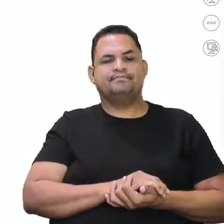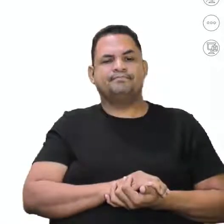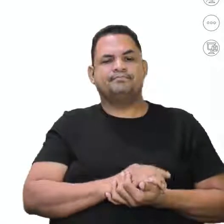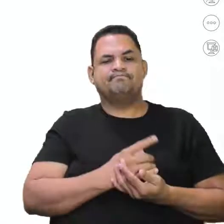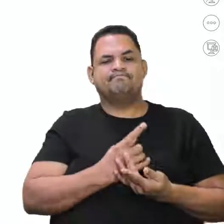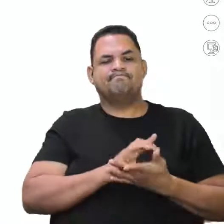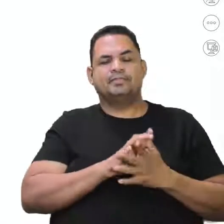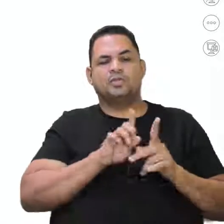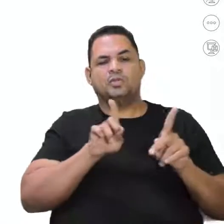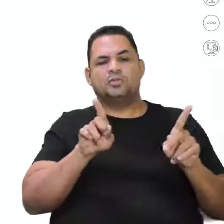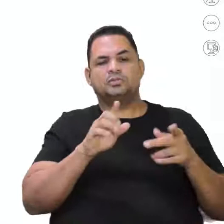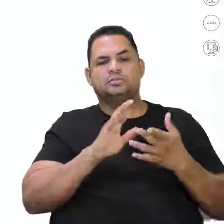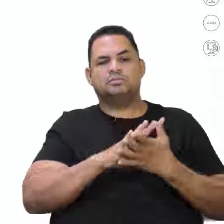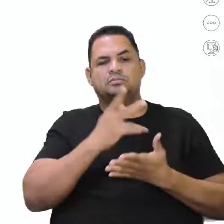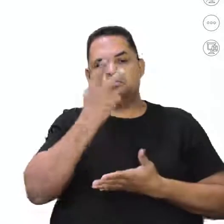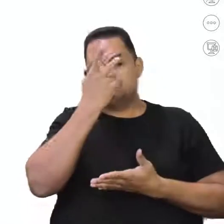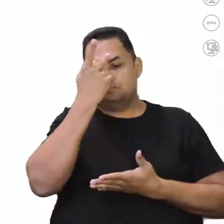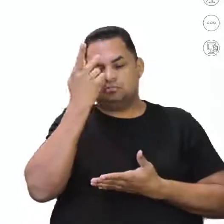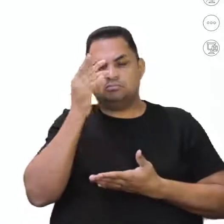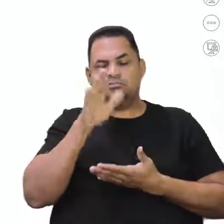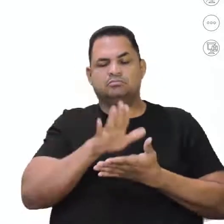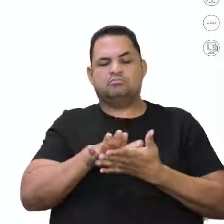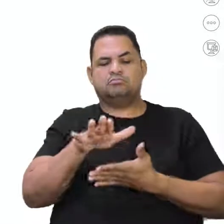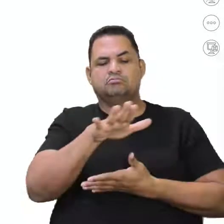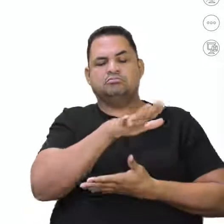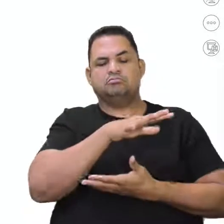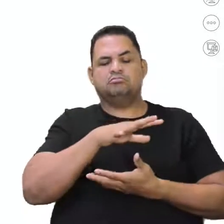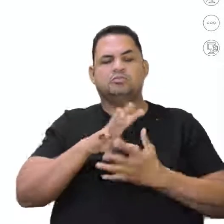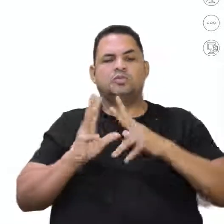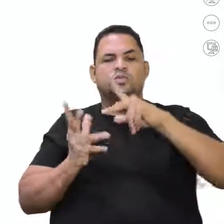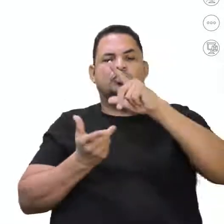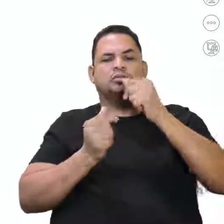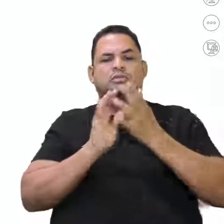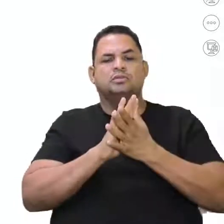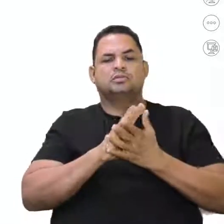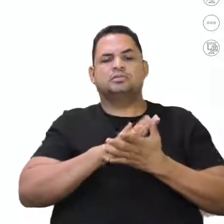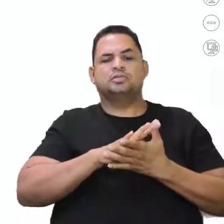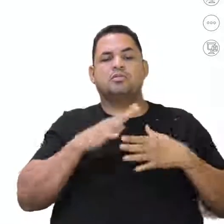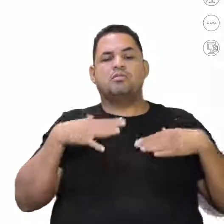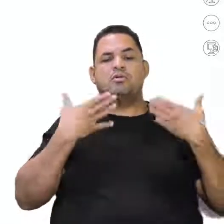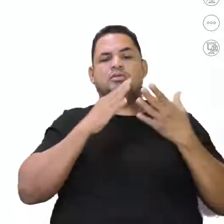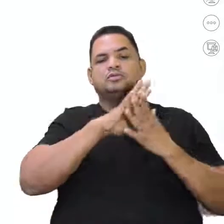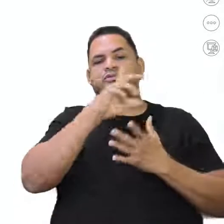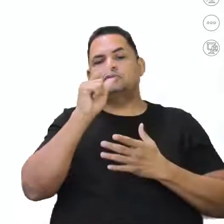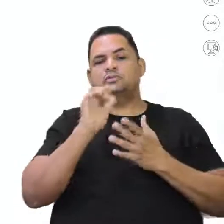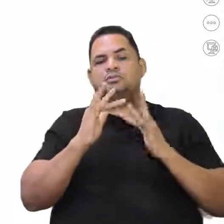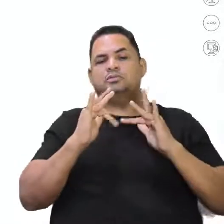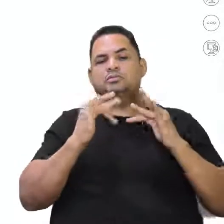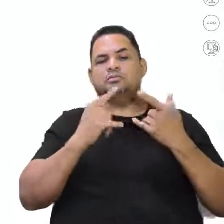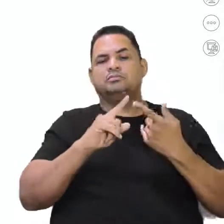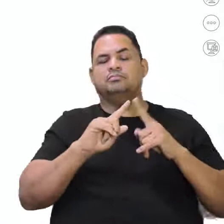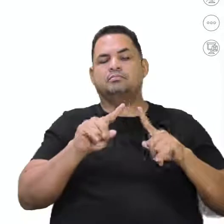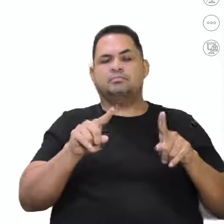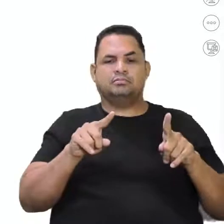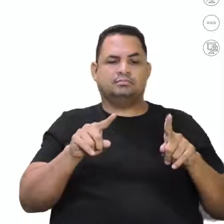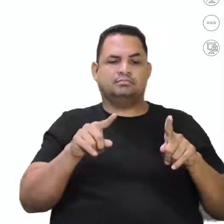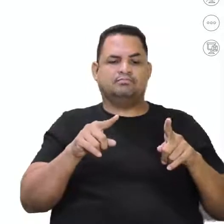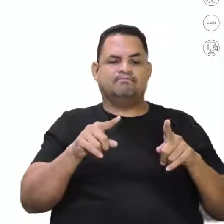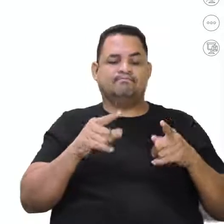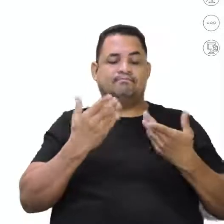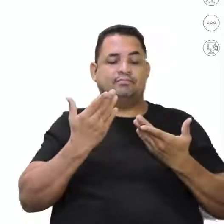do contraste. Então, as pessoas ao redor do mundo celebram o Dia dos Namorados. Por outro lado, ainda é